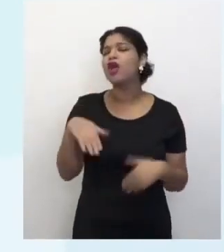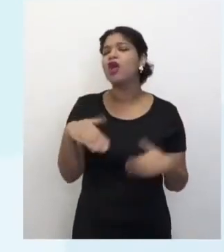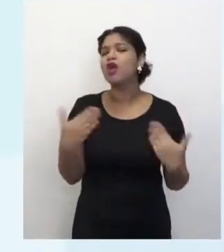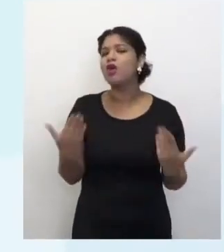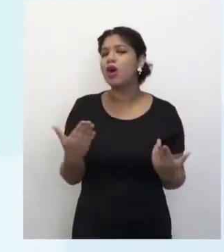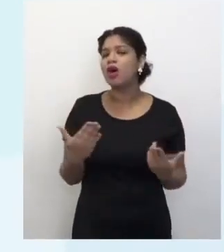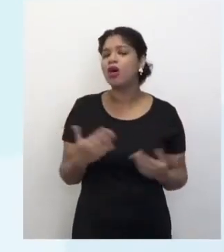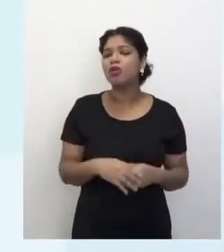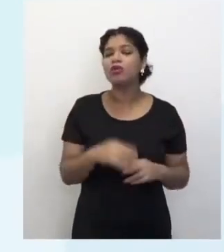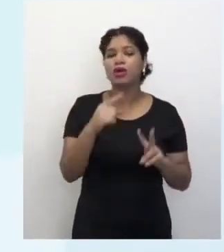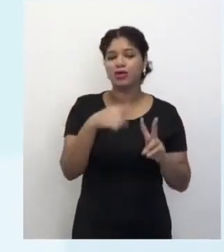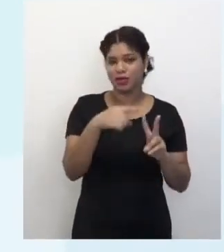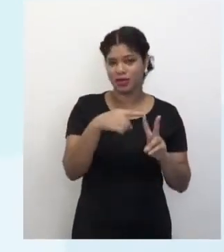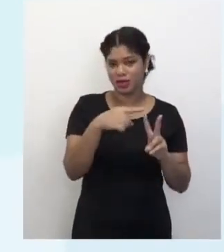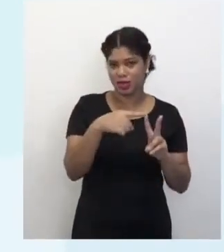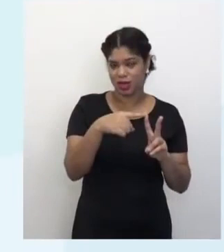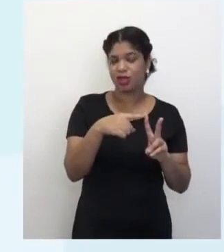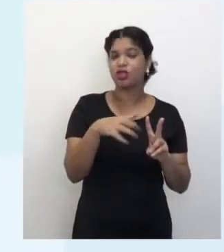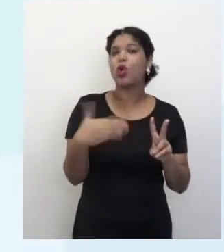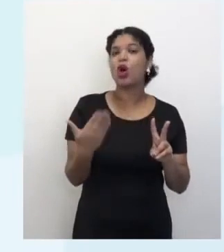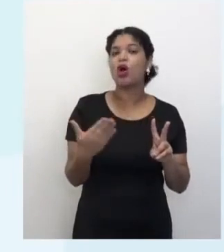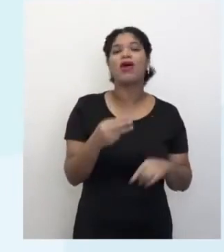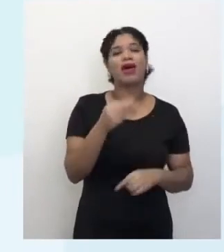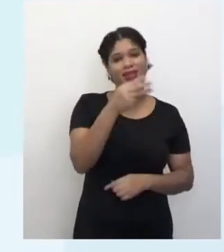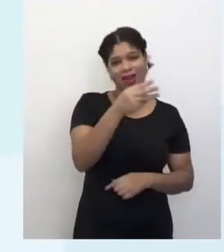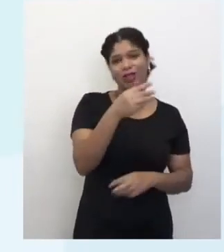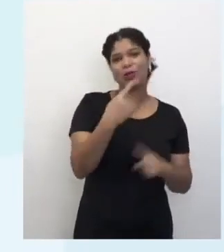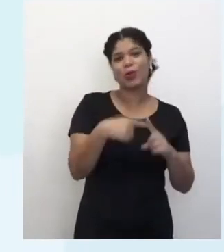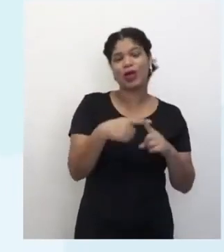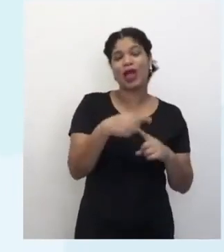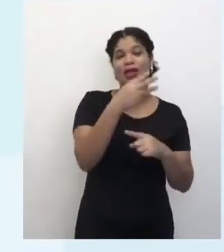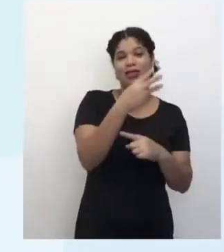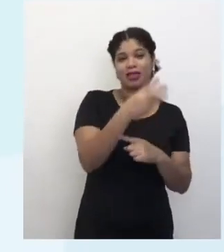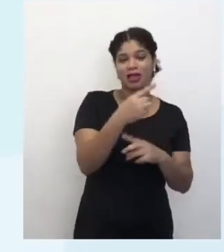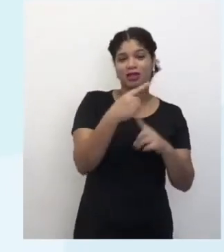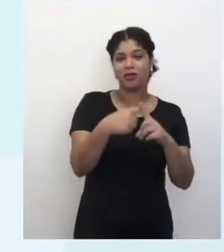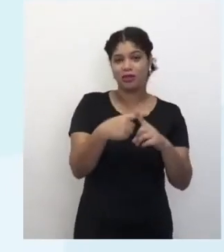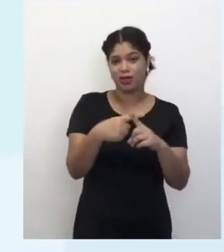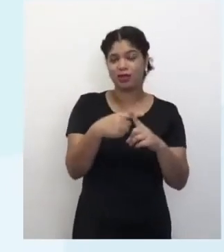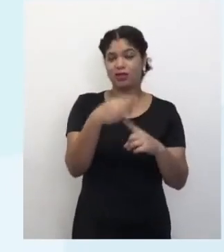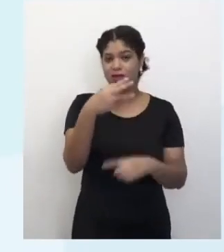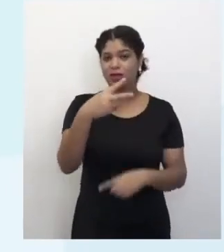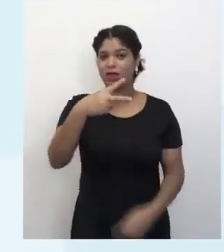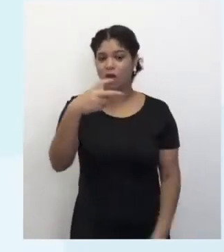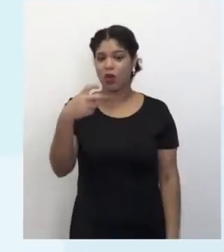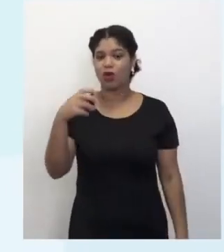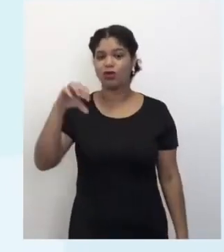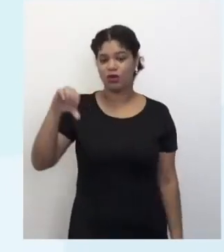Então, com isso, a gente pode calcular, por exemplo, descobrir qual é o lado desse quadradinho,